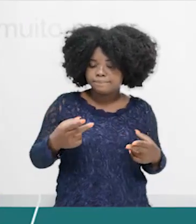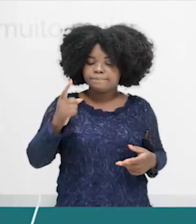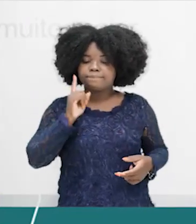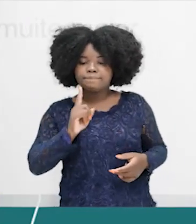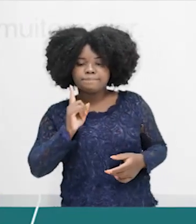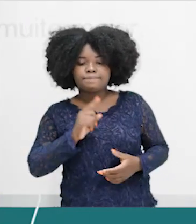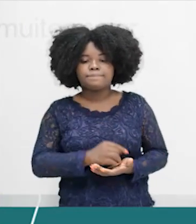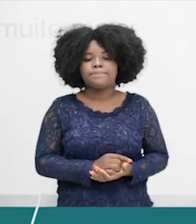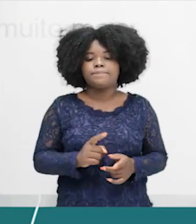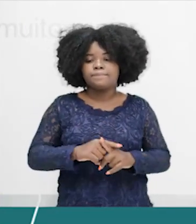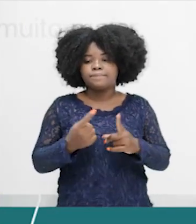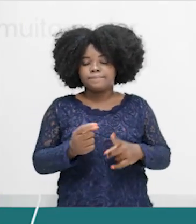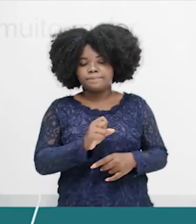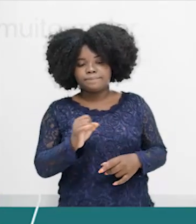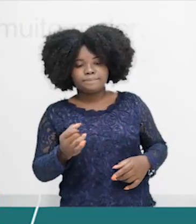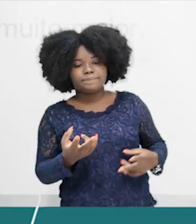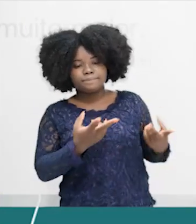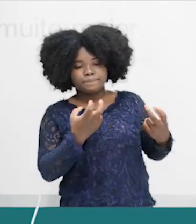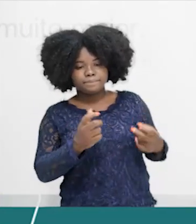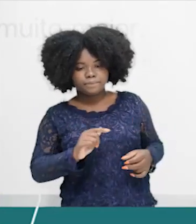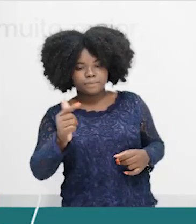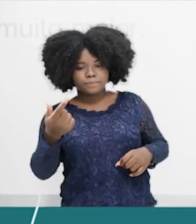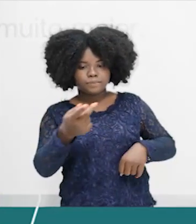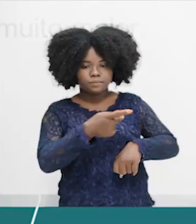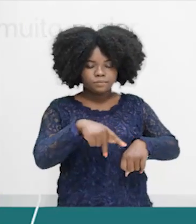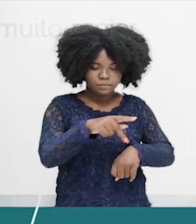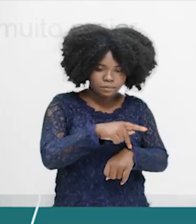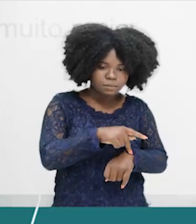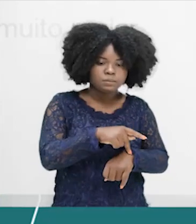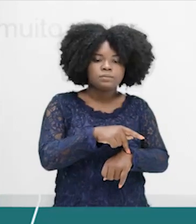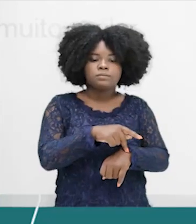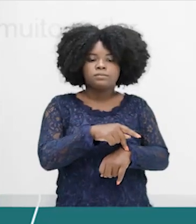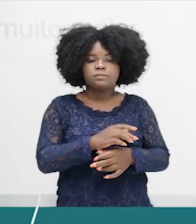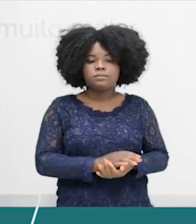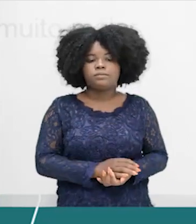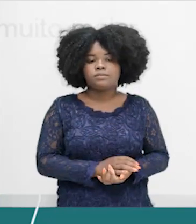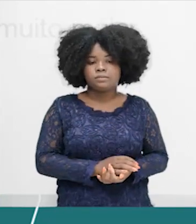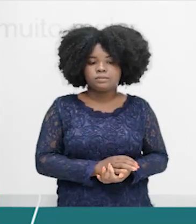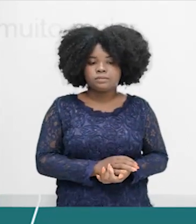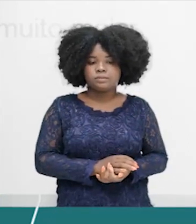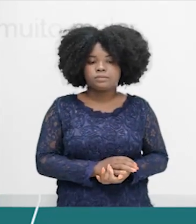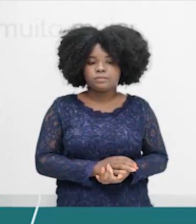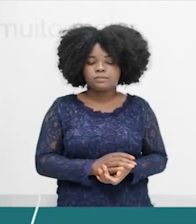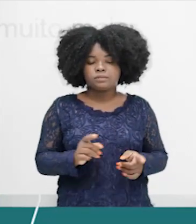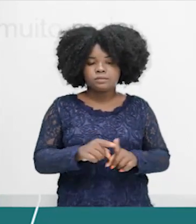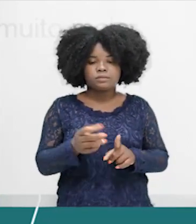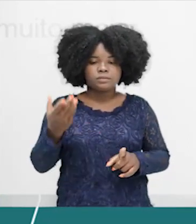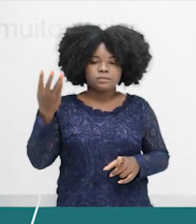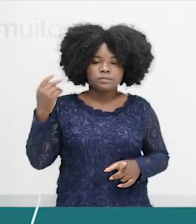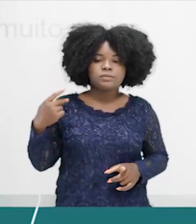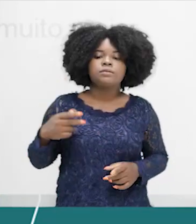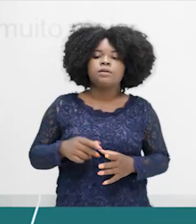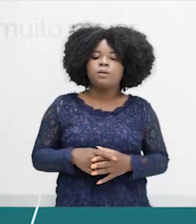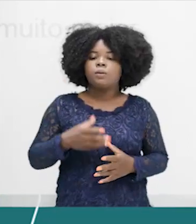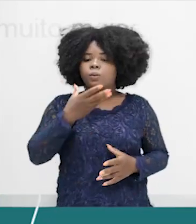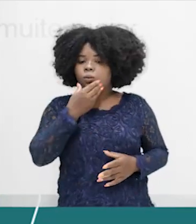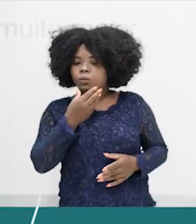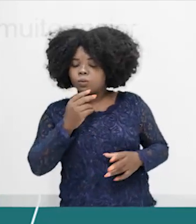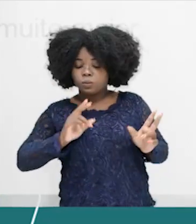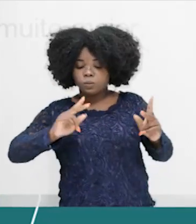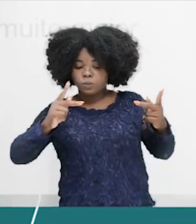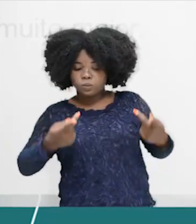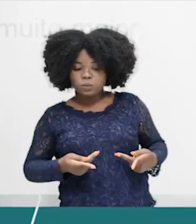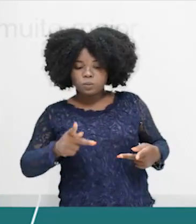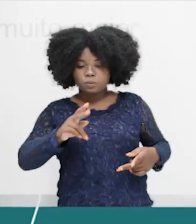for puxar de outras civilizações, na arte pré-histórica, o homem pré-histórico, ele começa a contar a sua